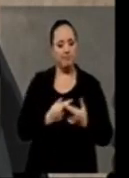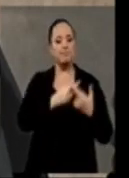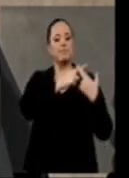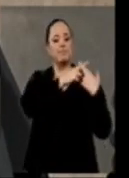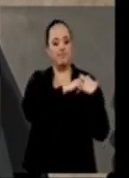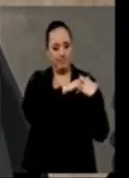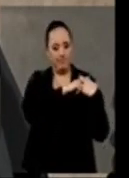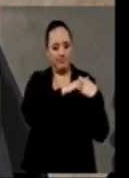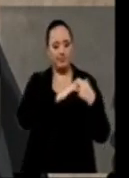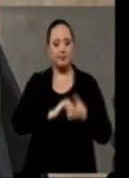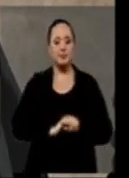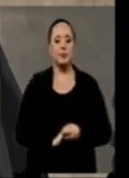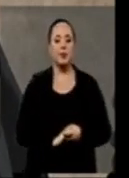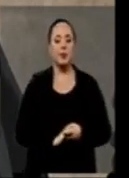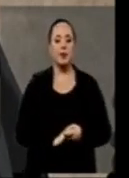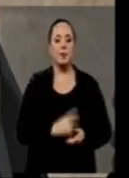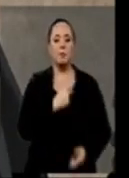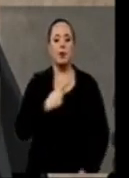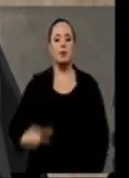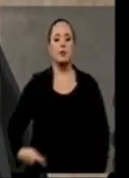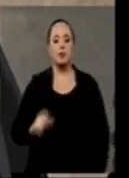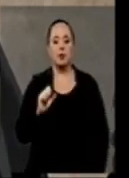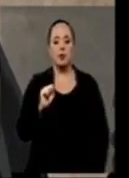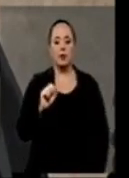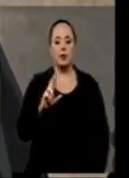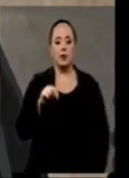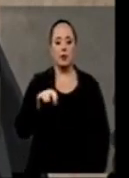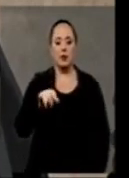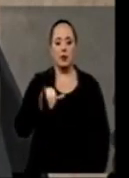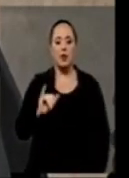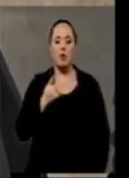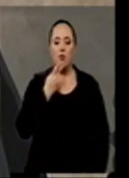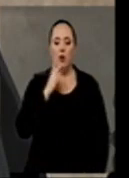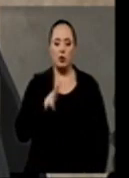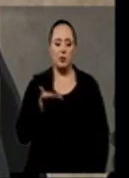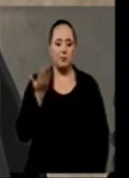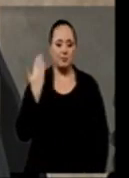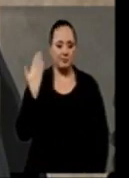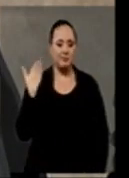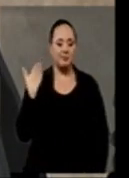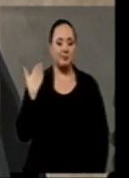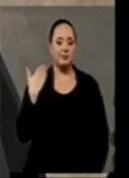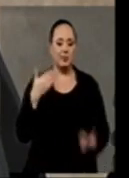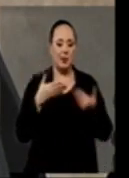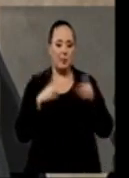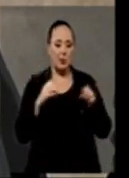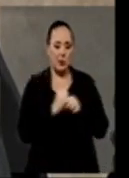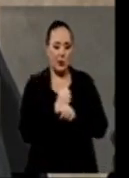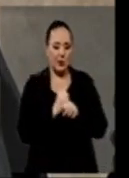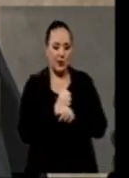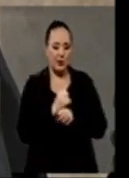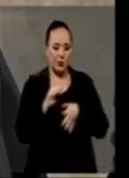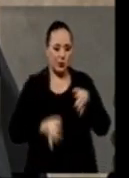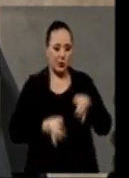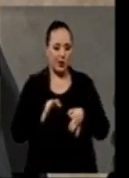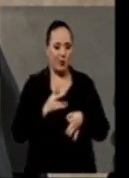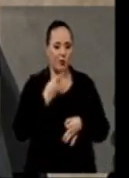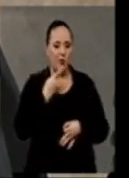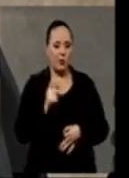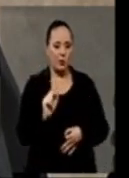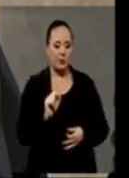o presidente josé sarney neste plenário em outrora a abertura de ano judiciário